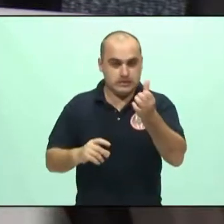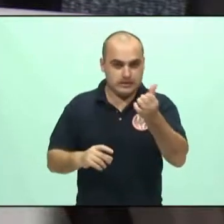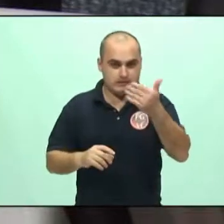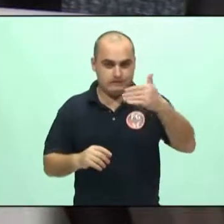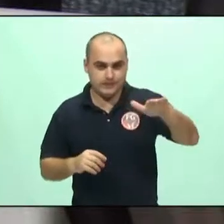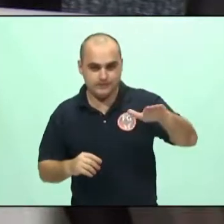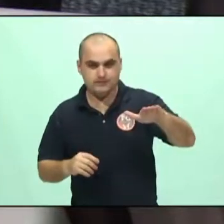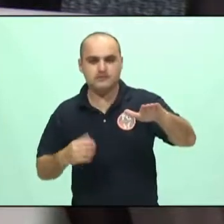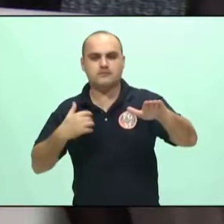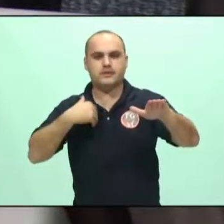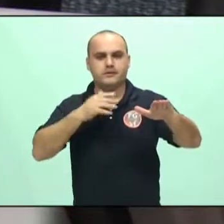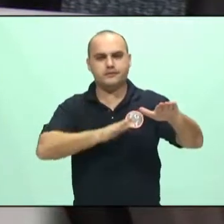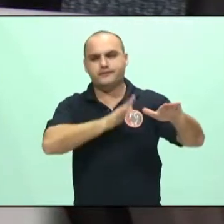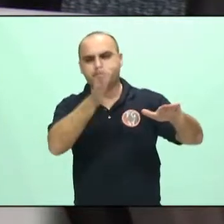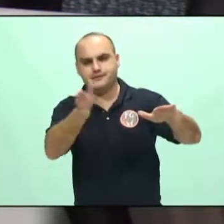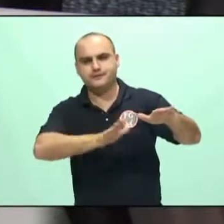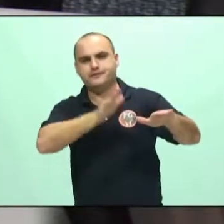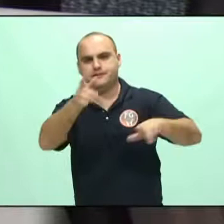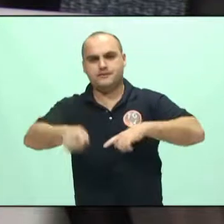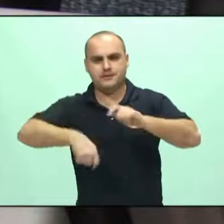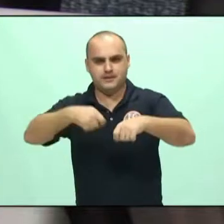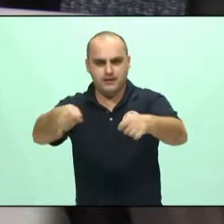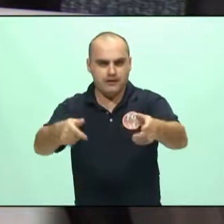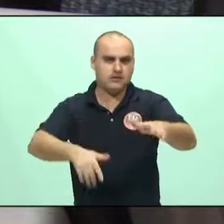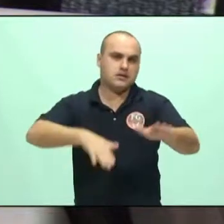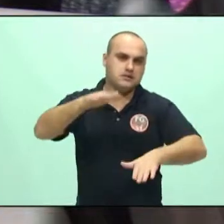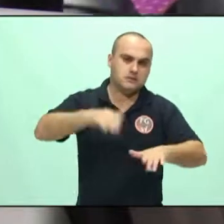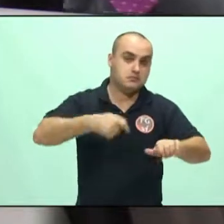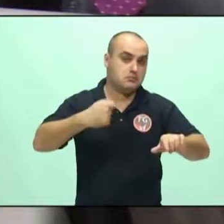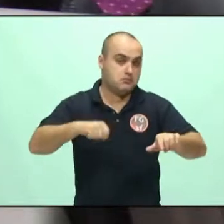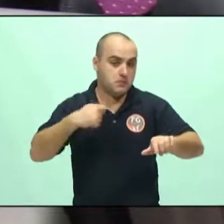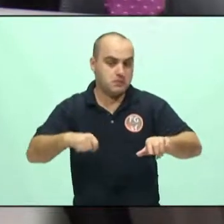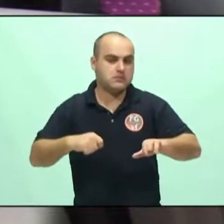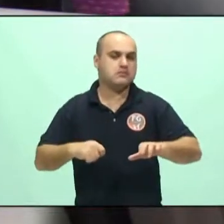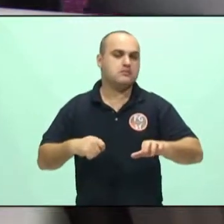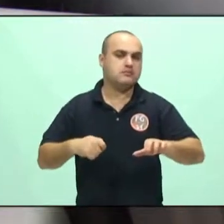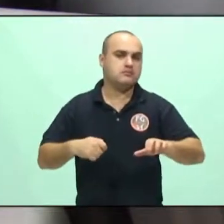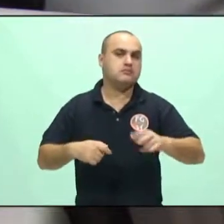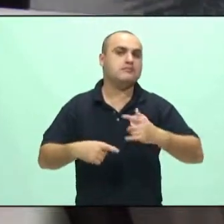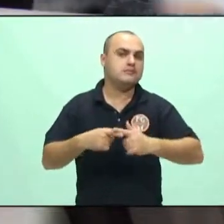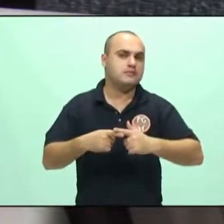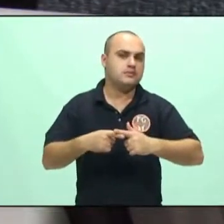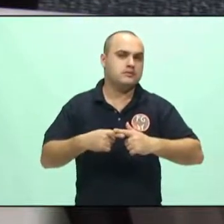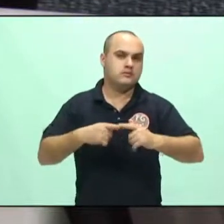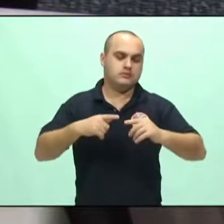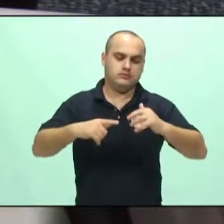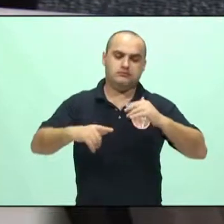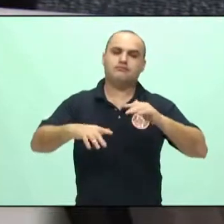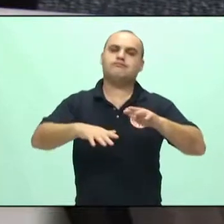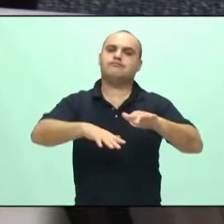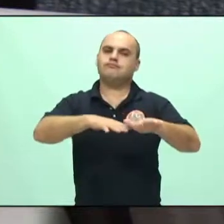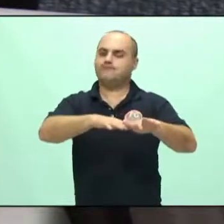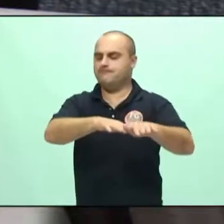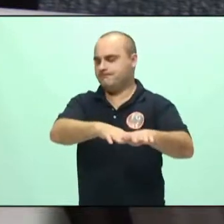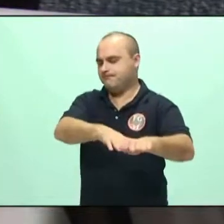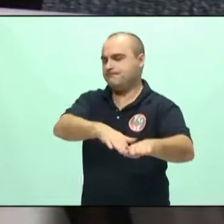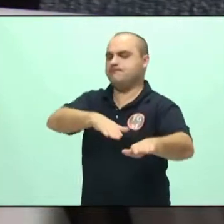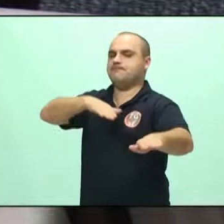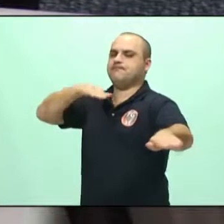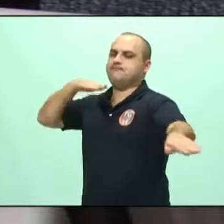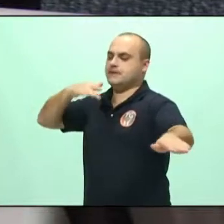canso de ir para lá a gente vai às vezes de bicicleta às vezes nós vamos de moto por conta do movimento movimento é um absurdo